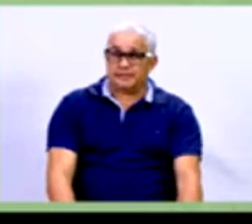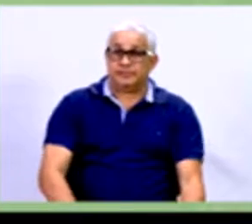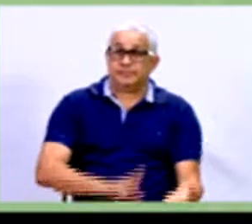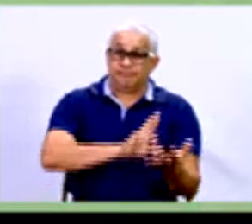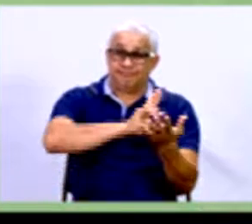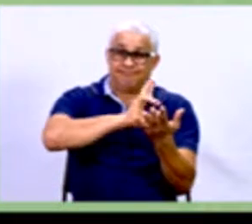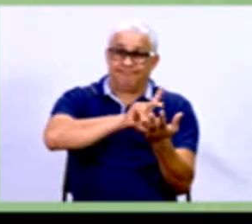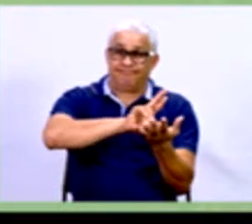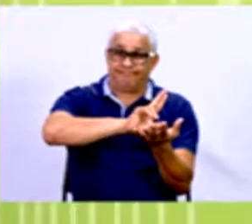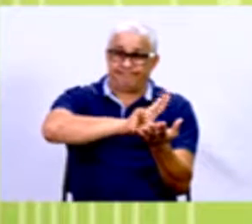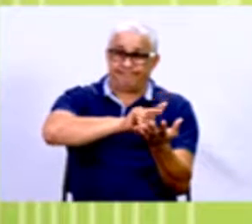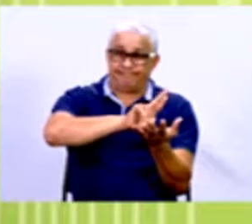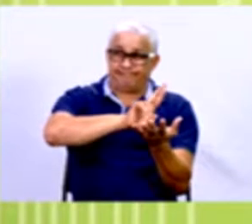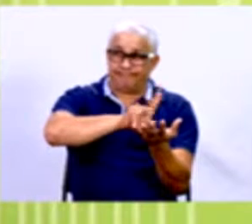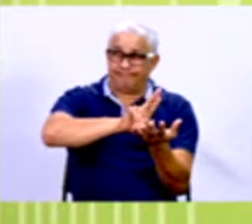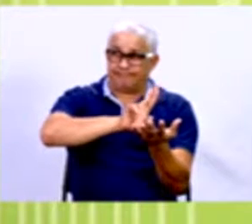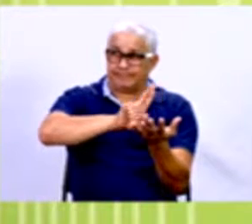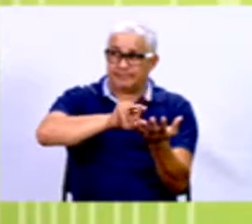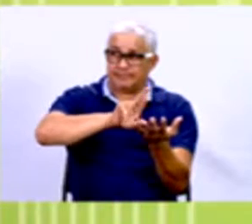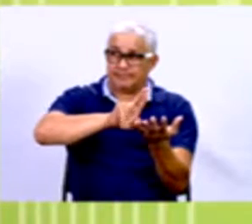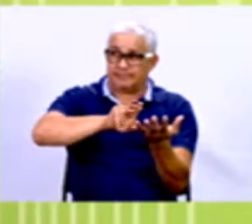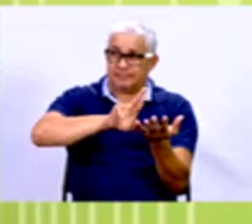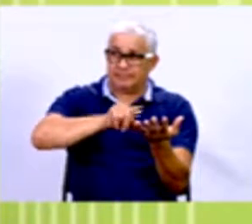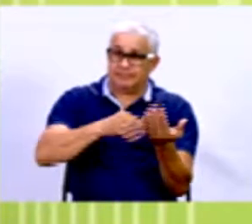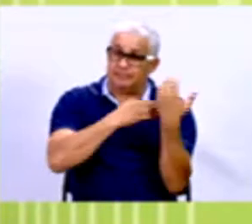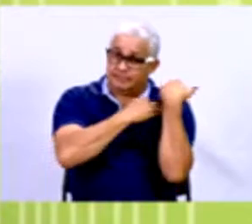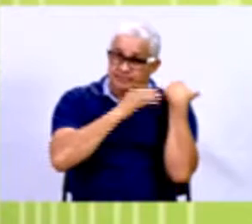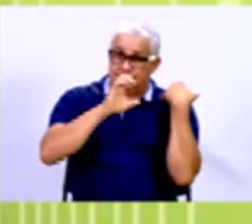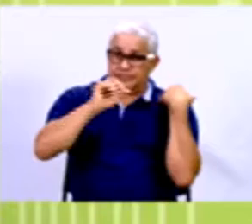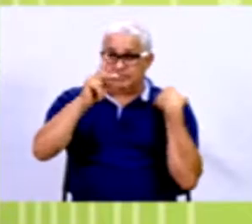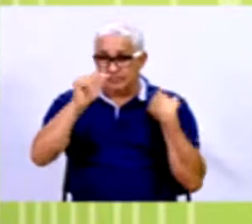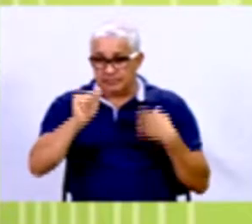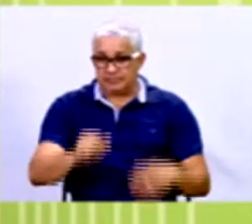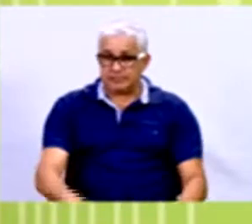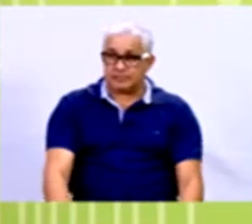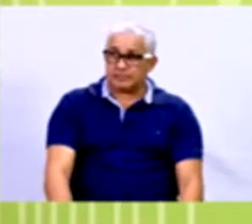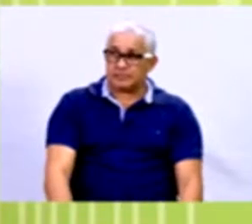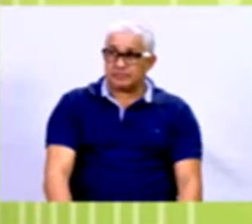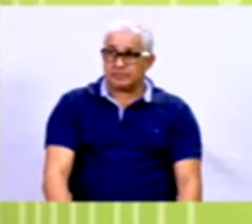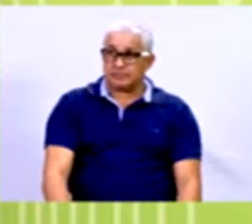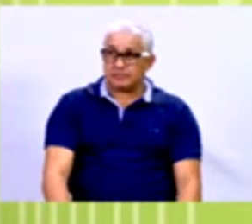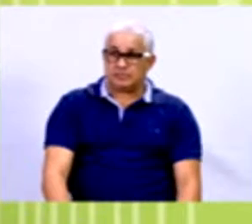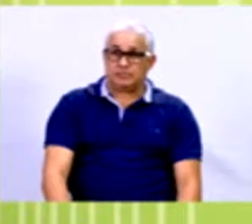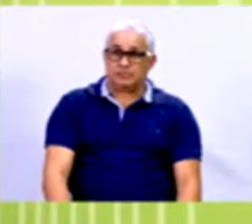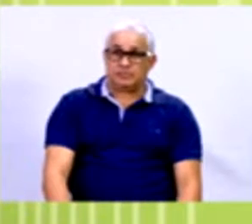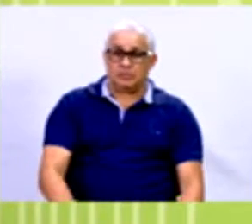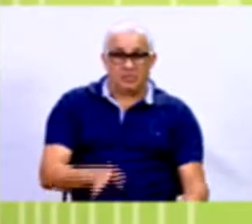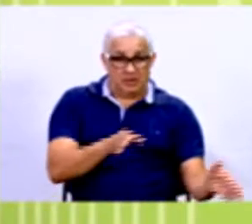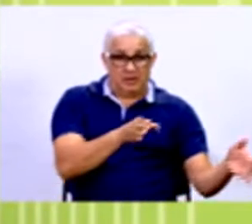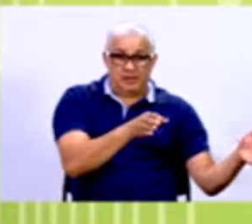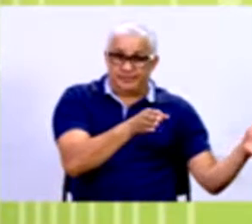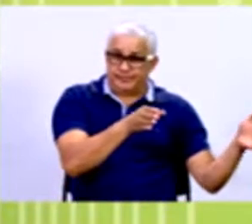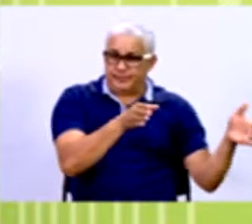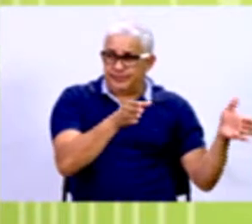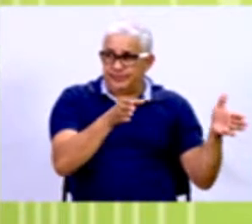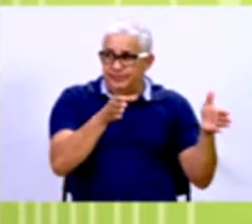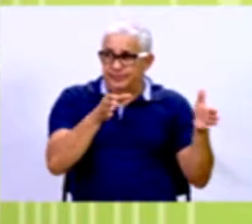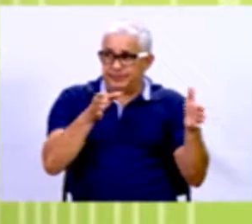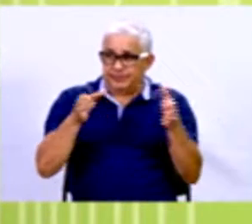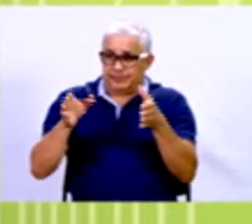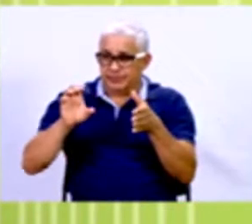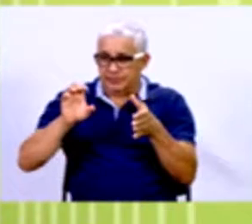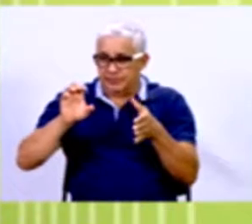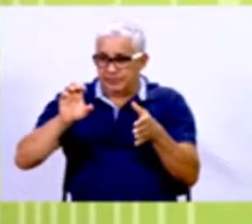muitas as atribuições da CIPA, como o professor Willis colocou. Nesse período, né, em que o cipeiro